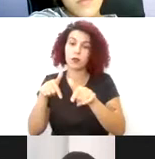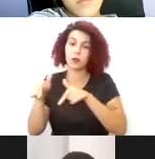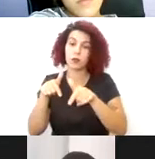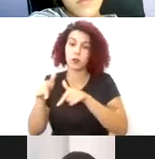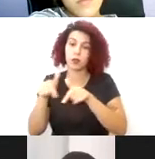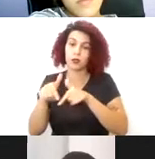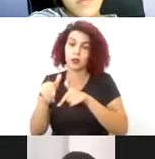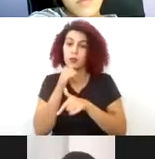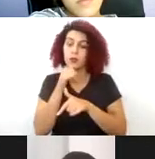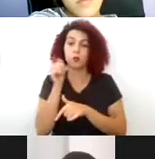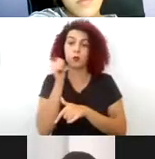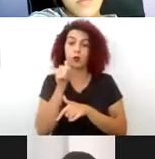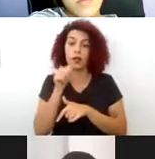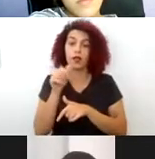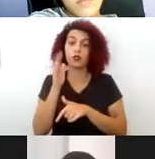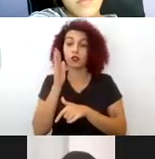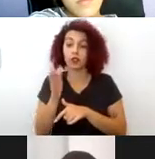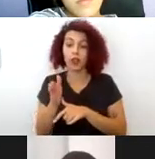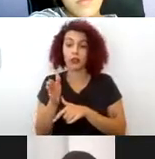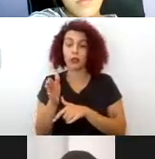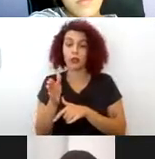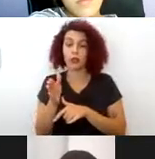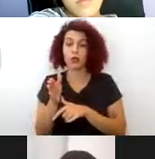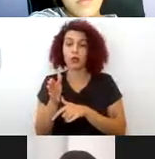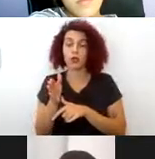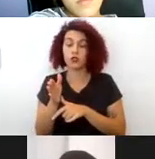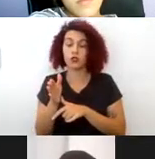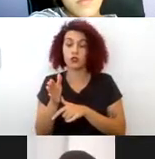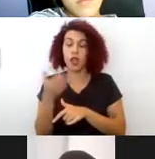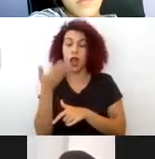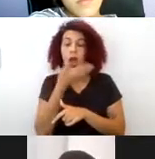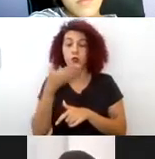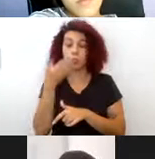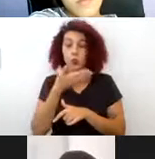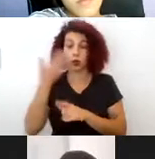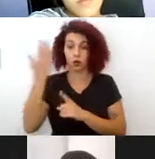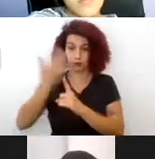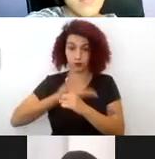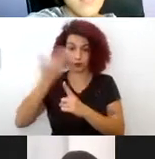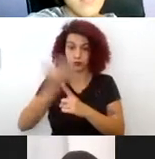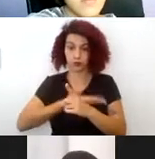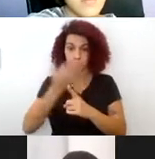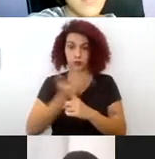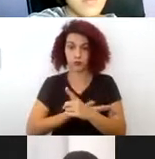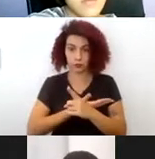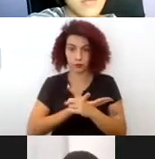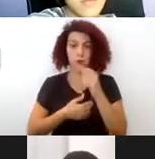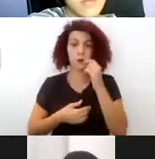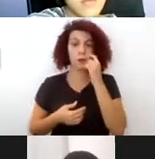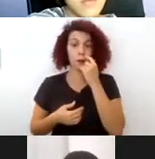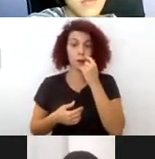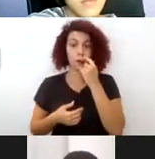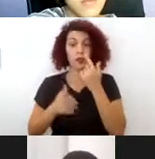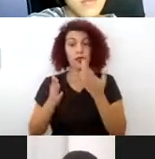trabalhavam diretamente na lavoura de cana-de-açúcar essas vão ser lidas como mulheres que tinham for são forças iguais ou similares